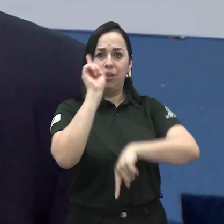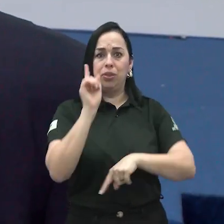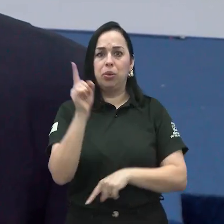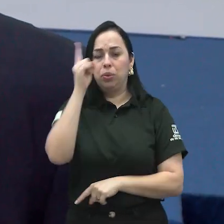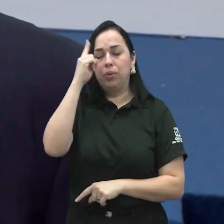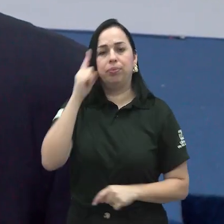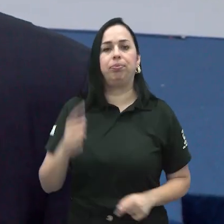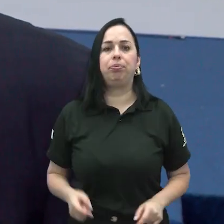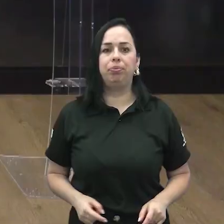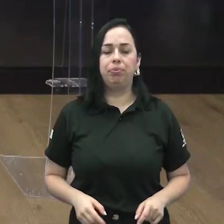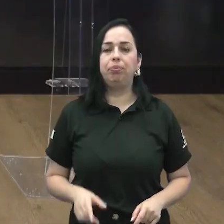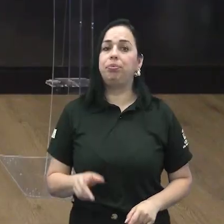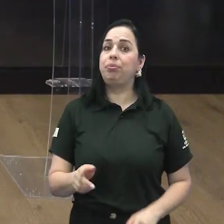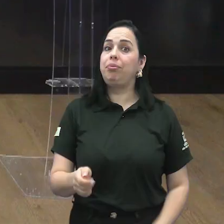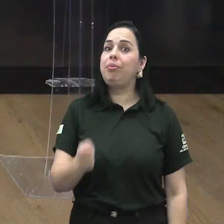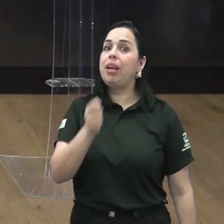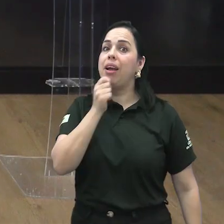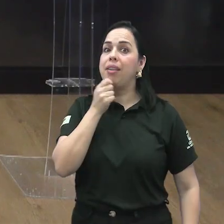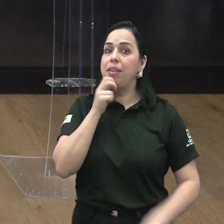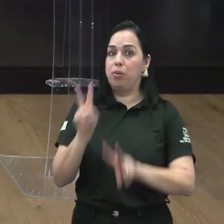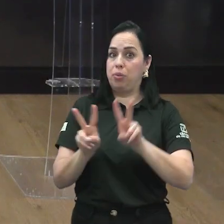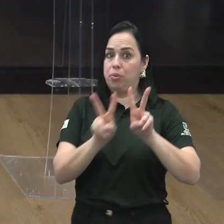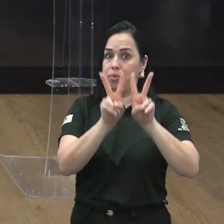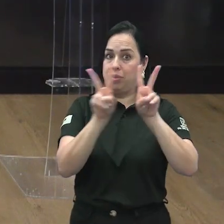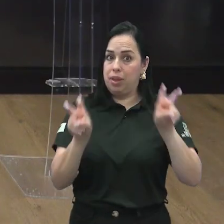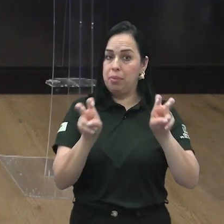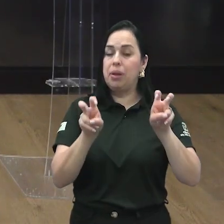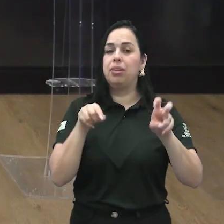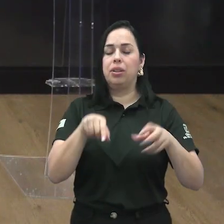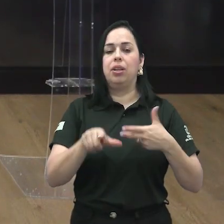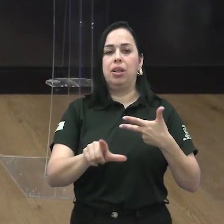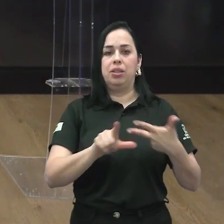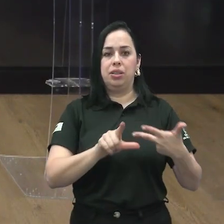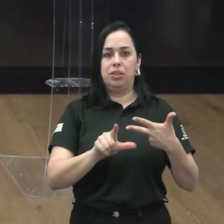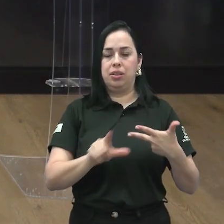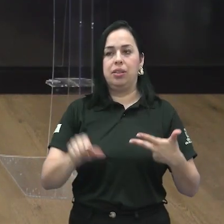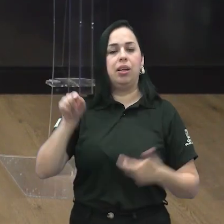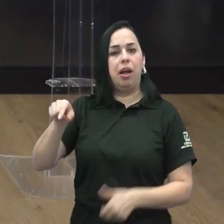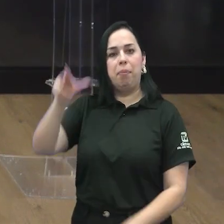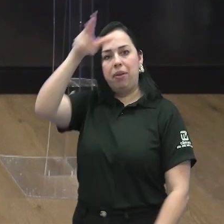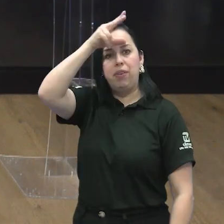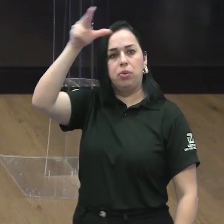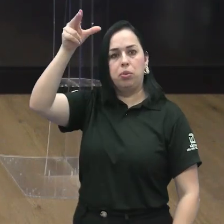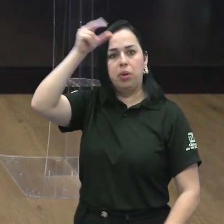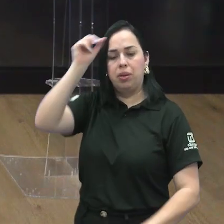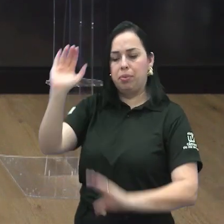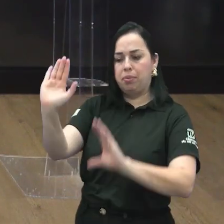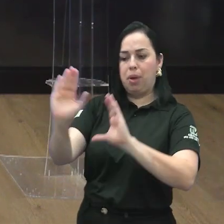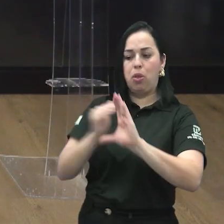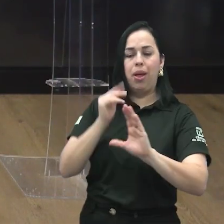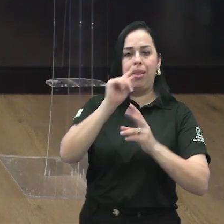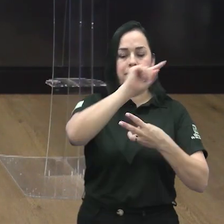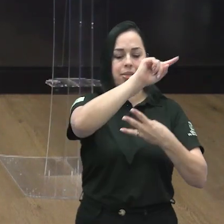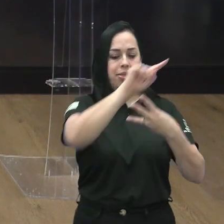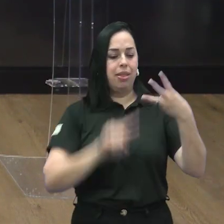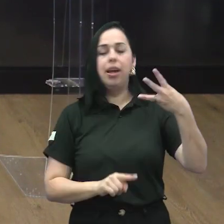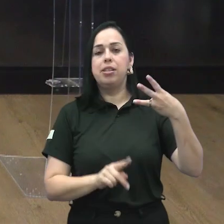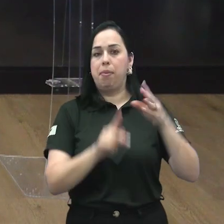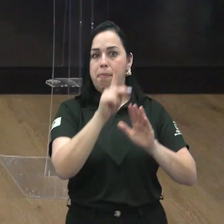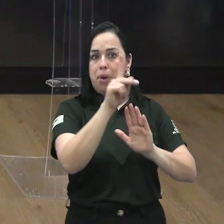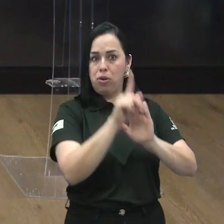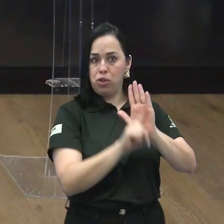evoluir cada dia mais. Ainda no Legislativo, a Prefeitura enviou para a Câmara Municipal 3 projetos que mudam as